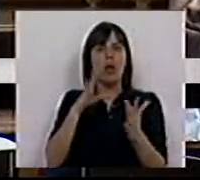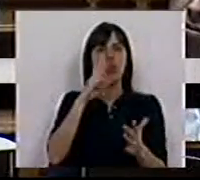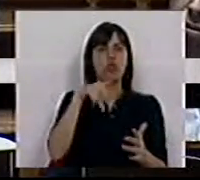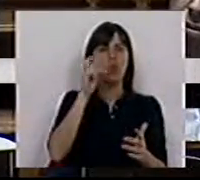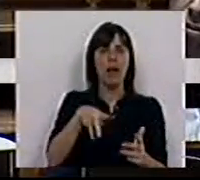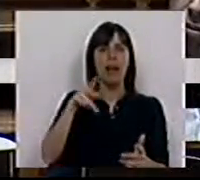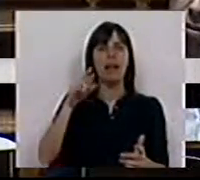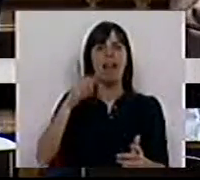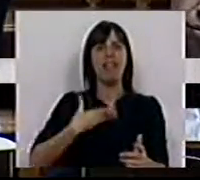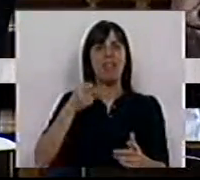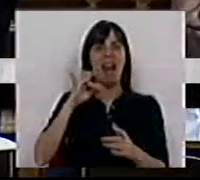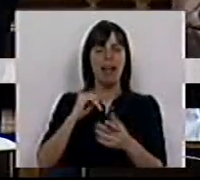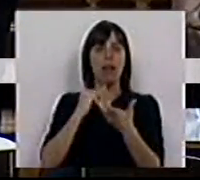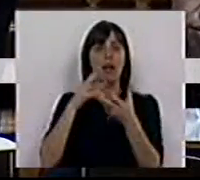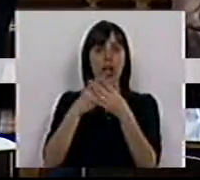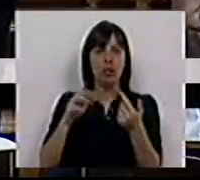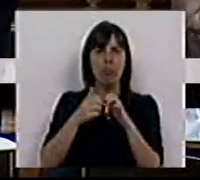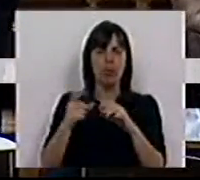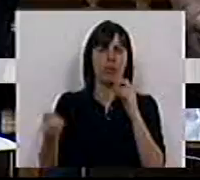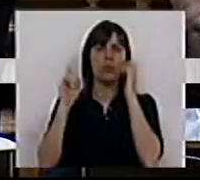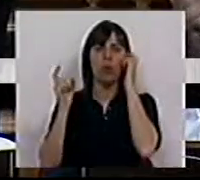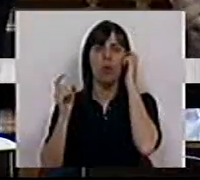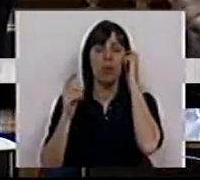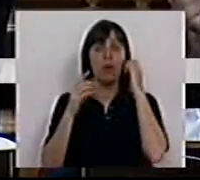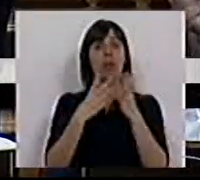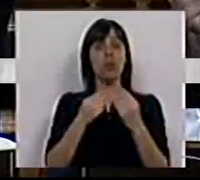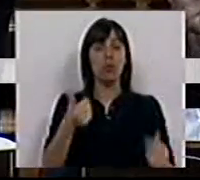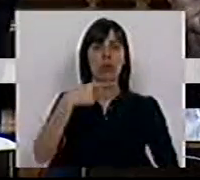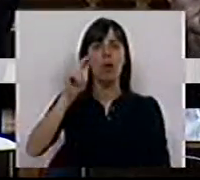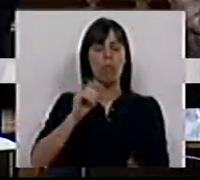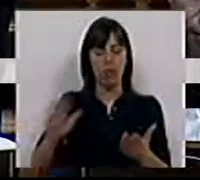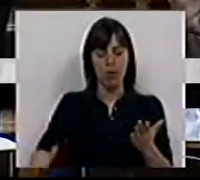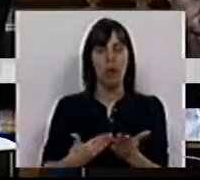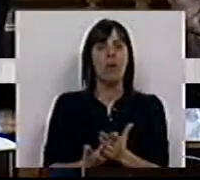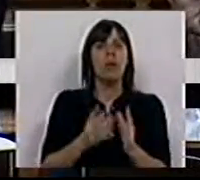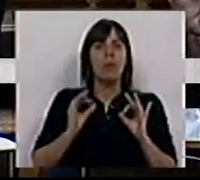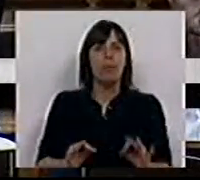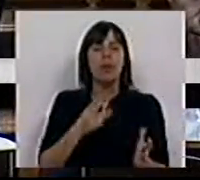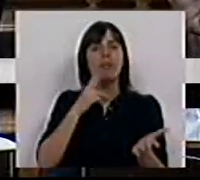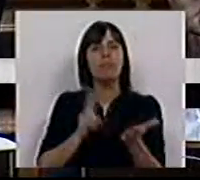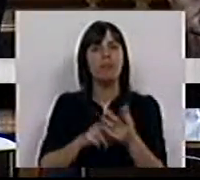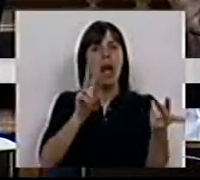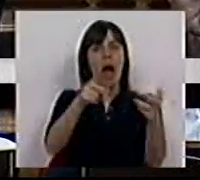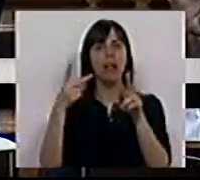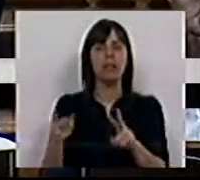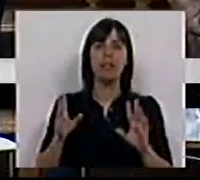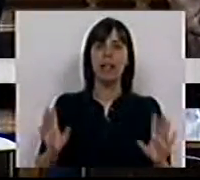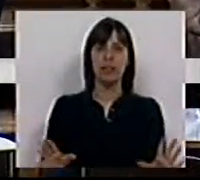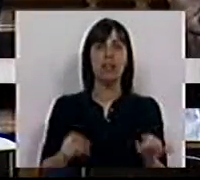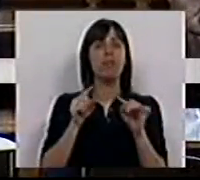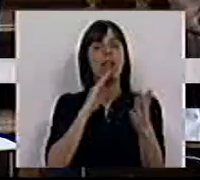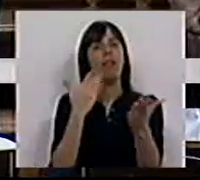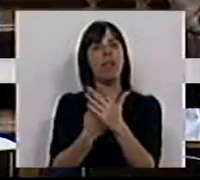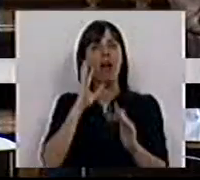plano Draghi que vão resolver este problema. A solução que o Bloco de Esquerda propõe é, de facto, uma alternativa.